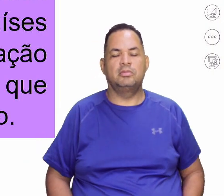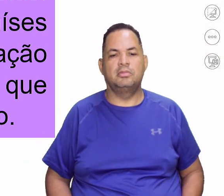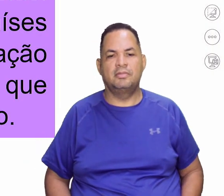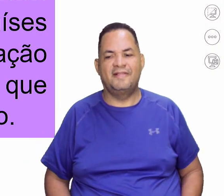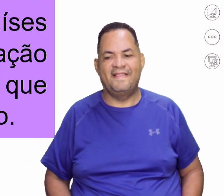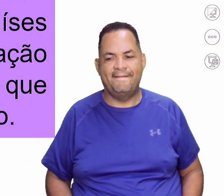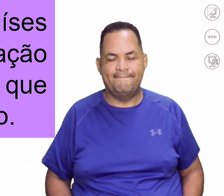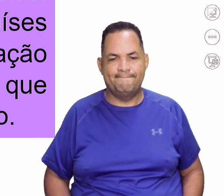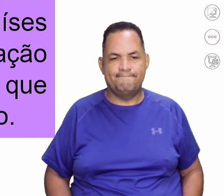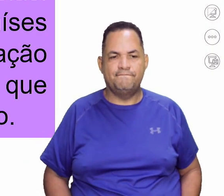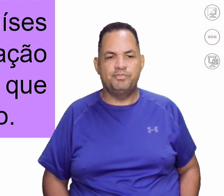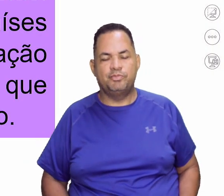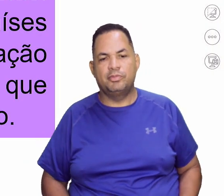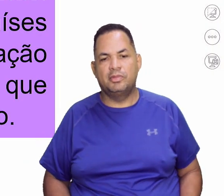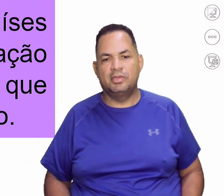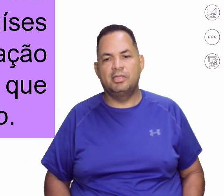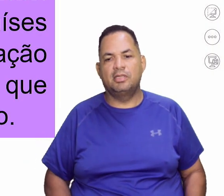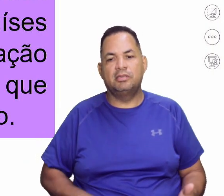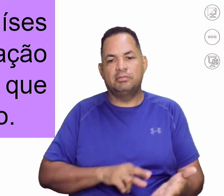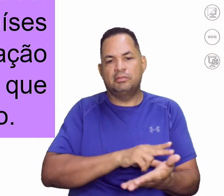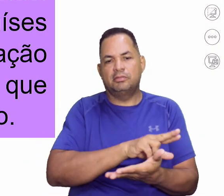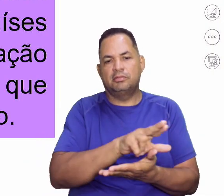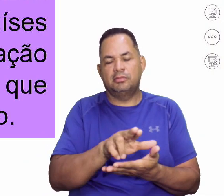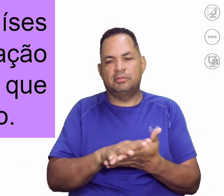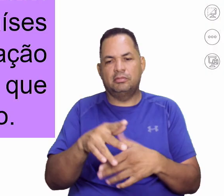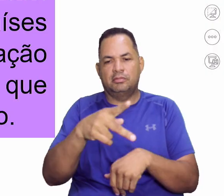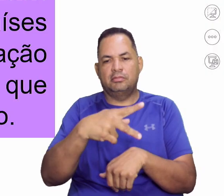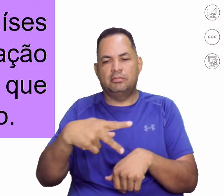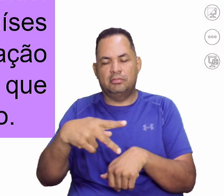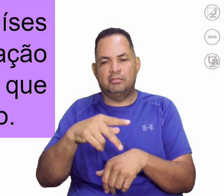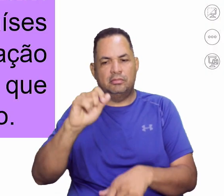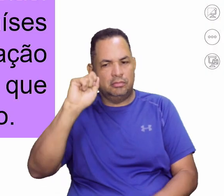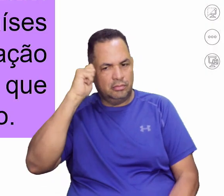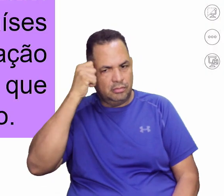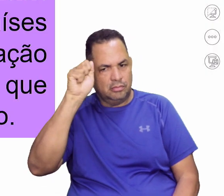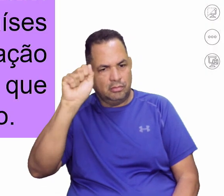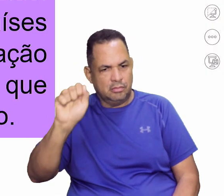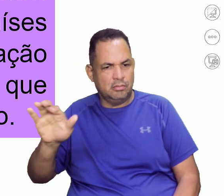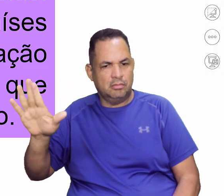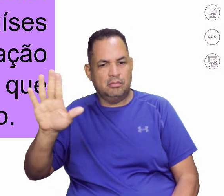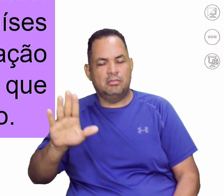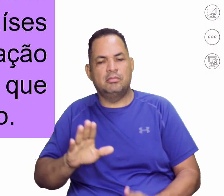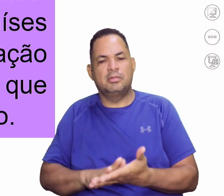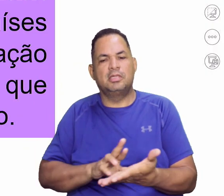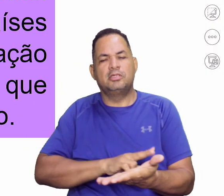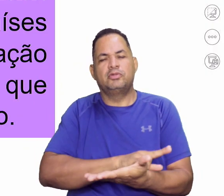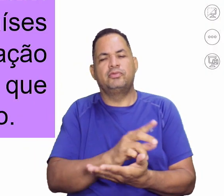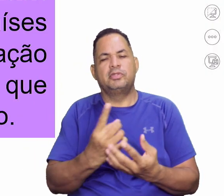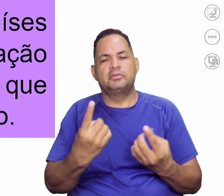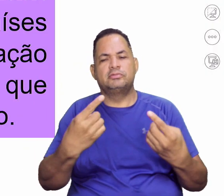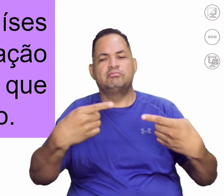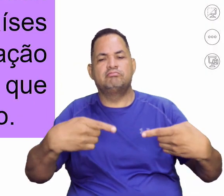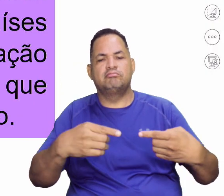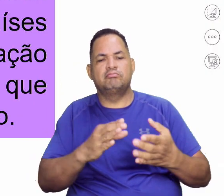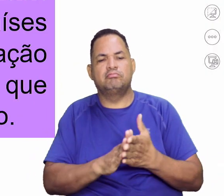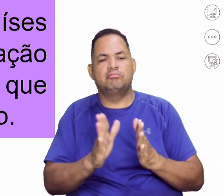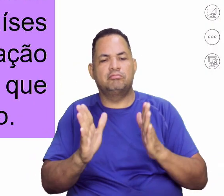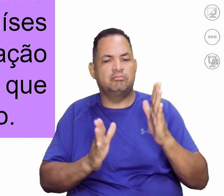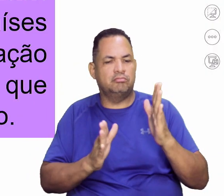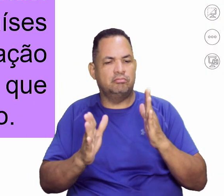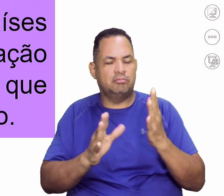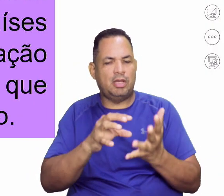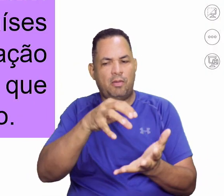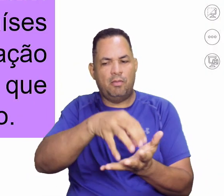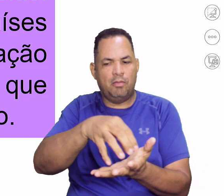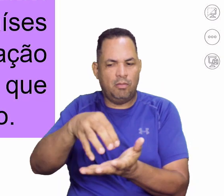Após conquistar a independência, muitos países africanos e asiáticos enfrentaram grandes desafios. Durante o